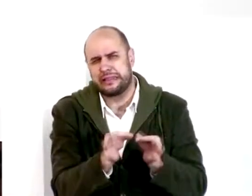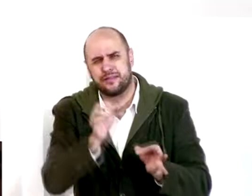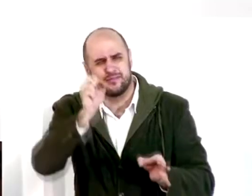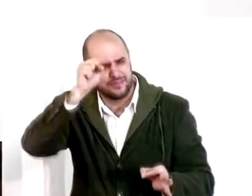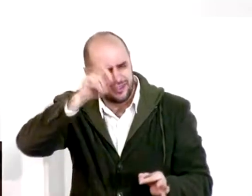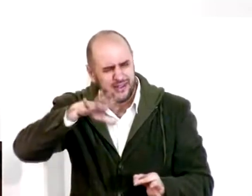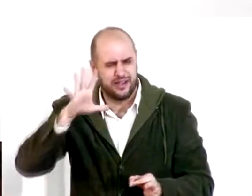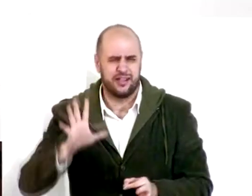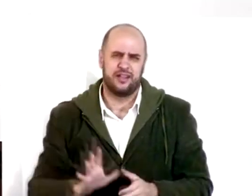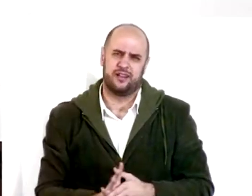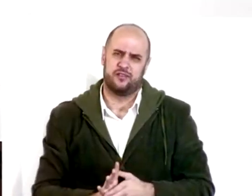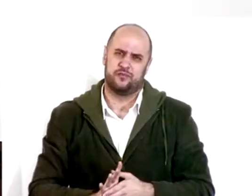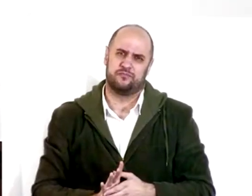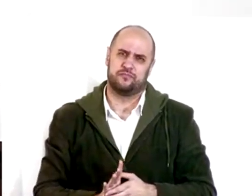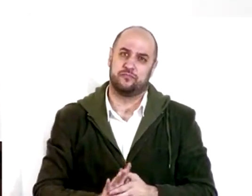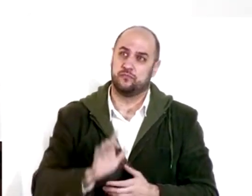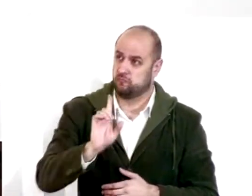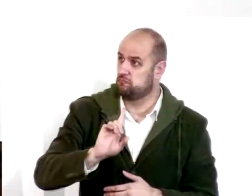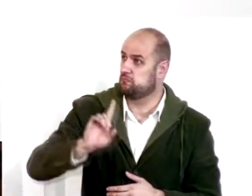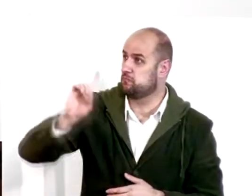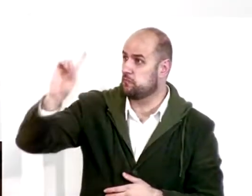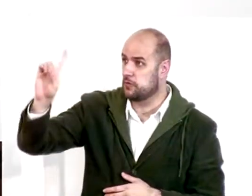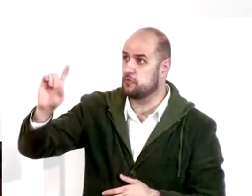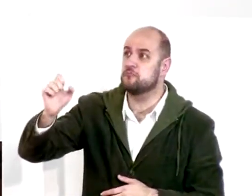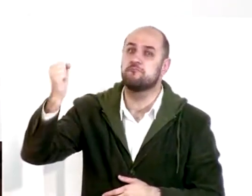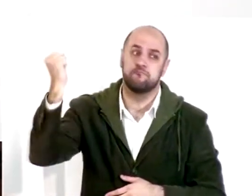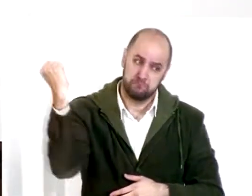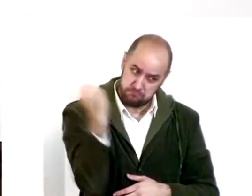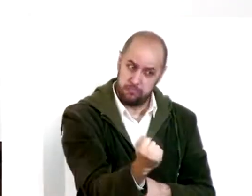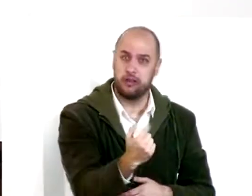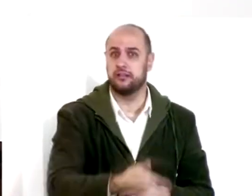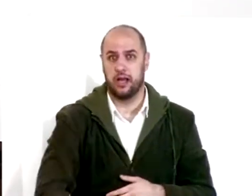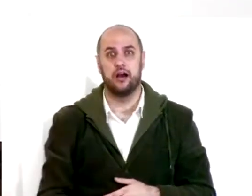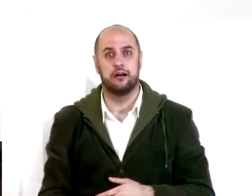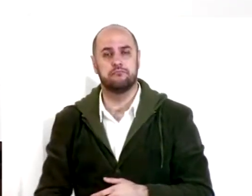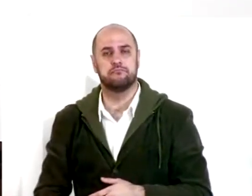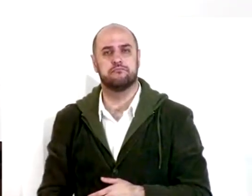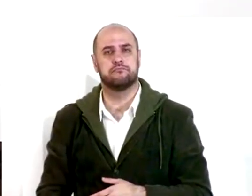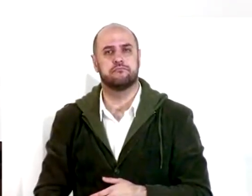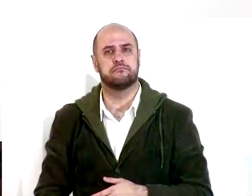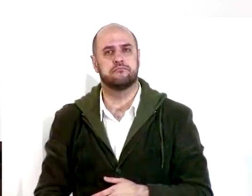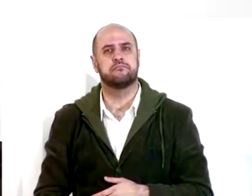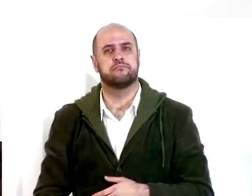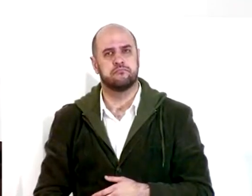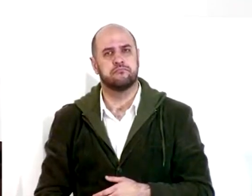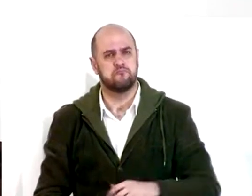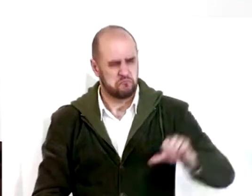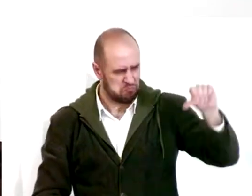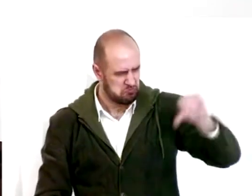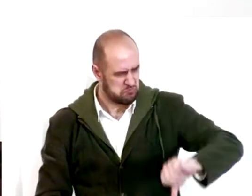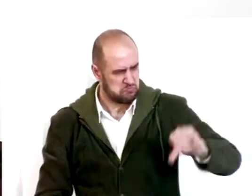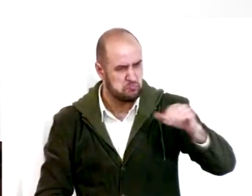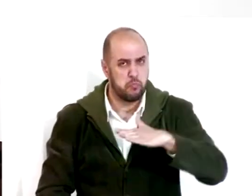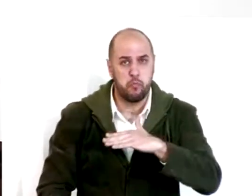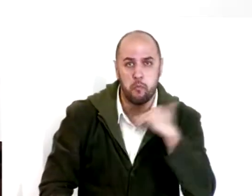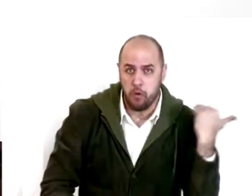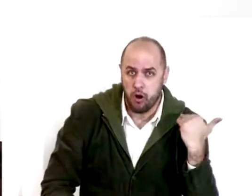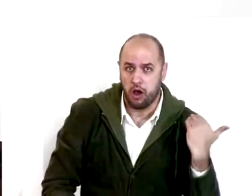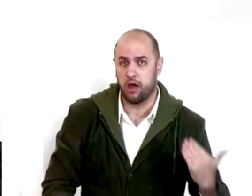clara é que Deus os matará. Deus os condenará à